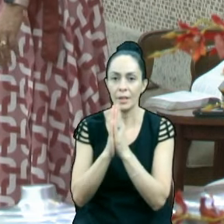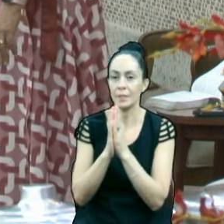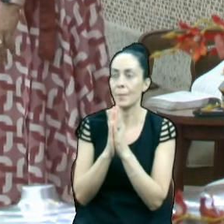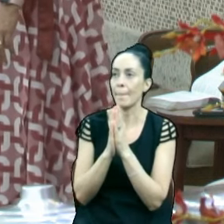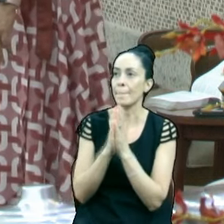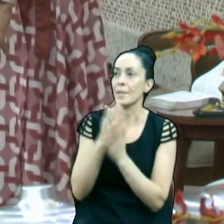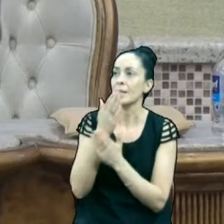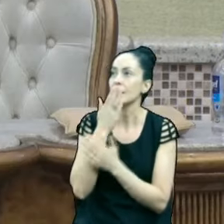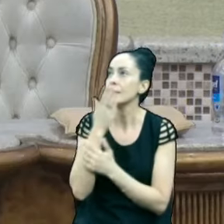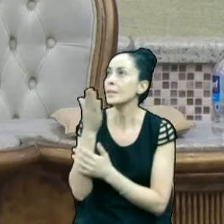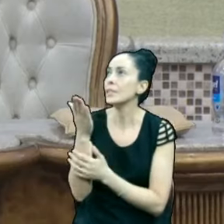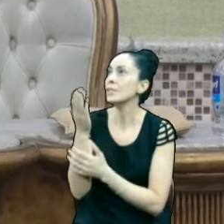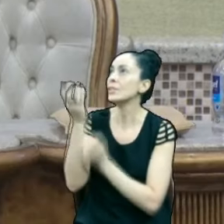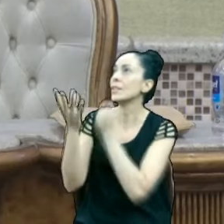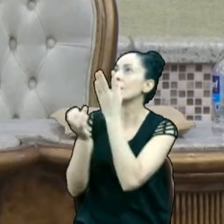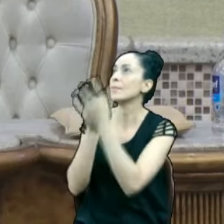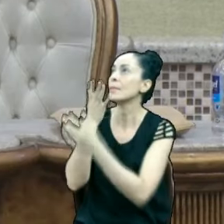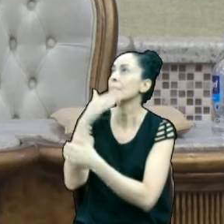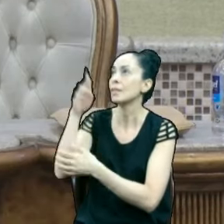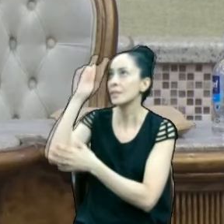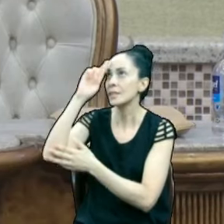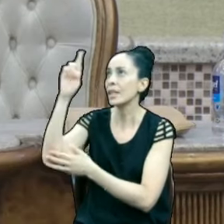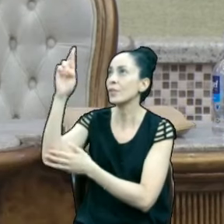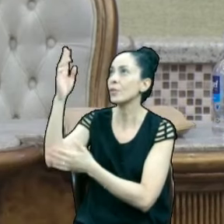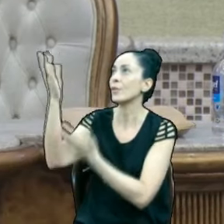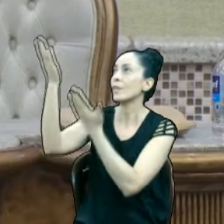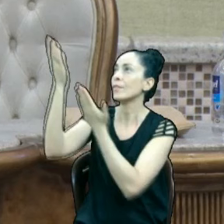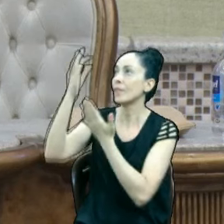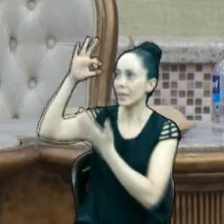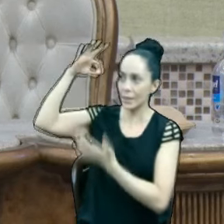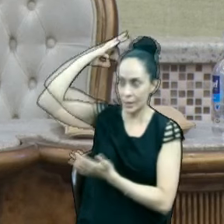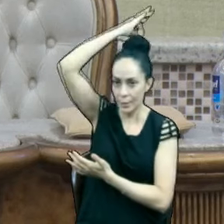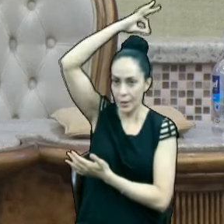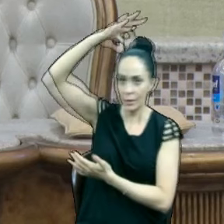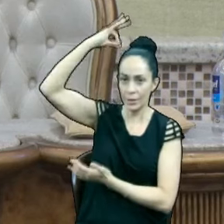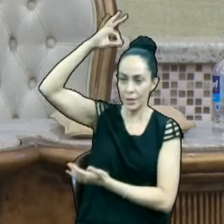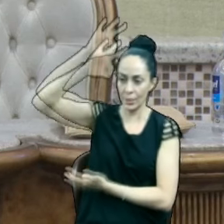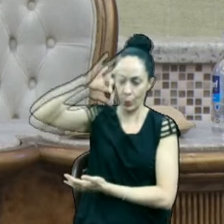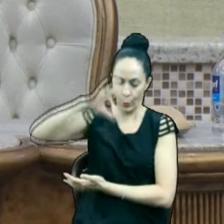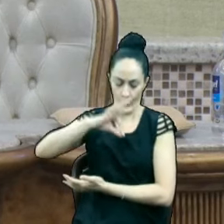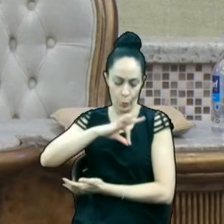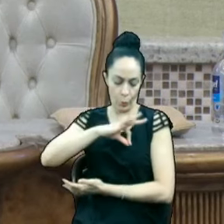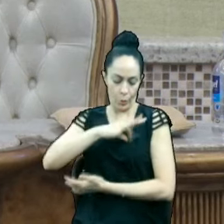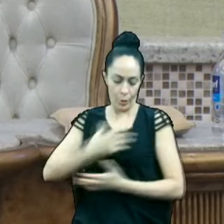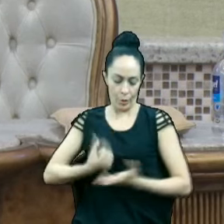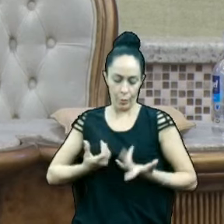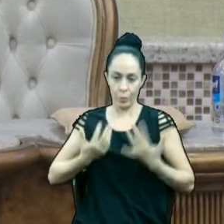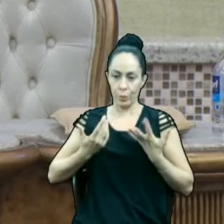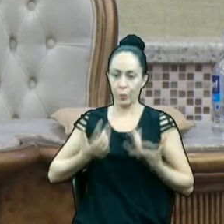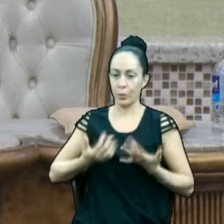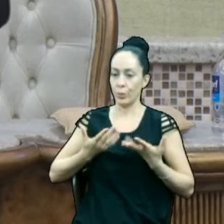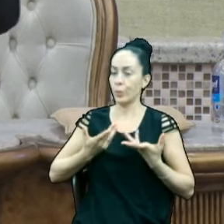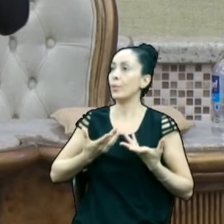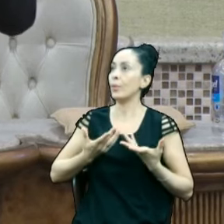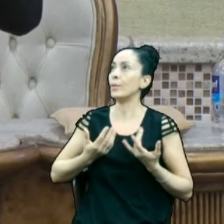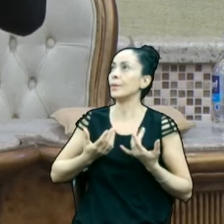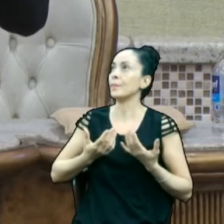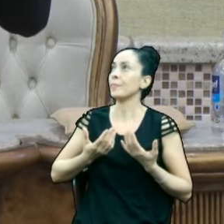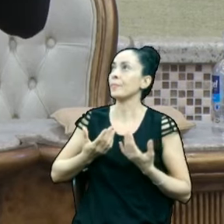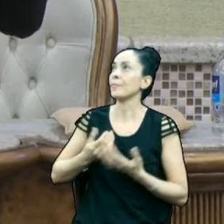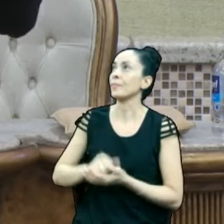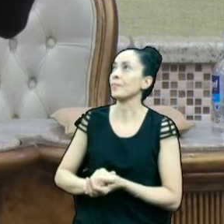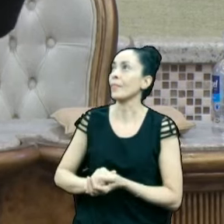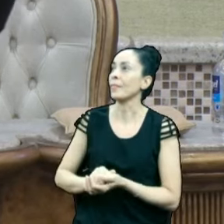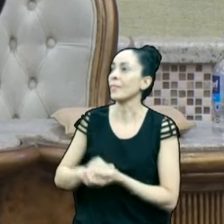Santo desce desce como fogo aquece o nosso coração o meu coração visita tua igreja